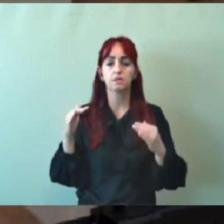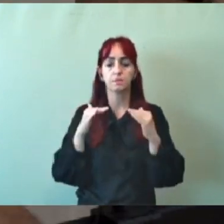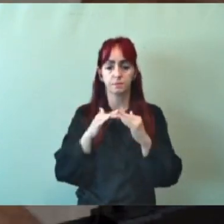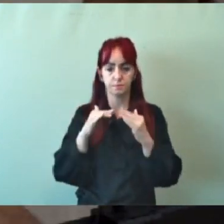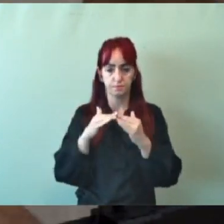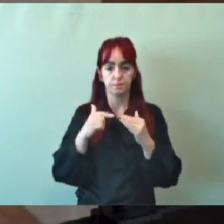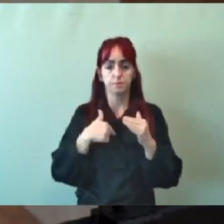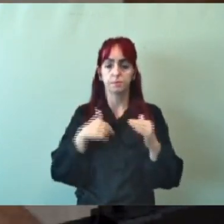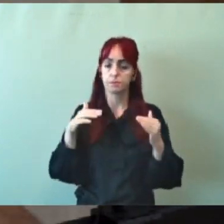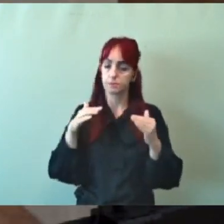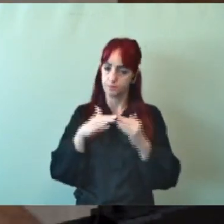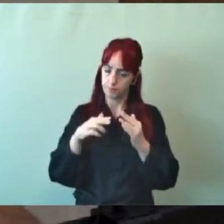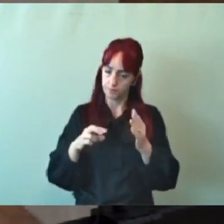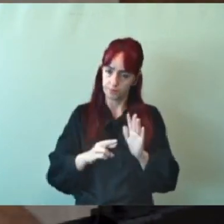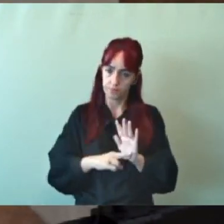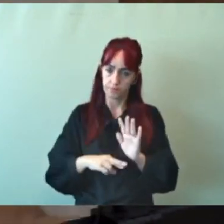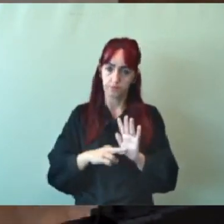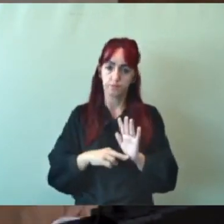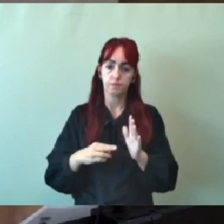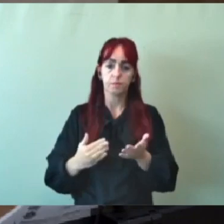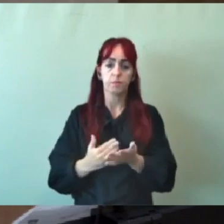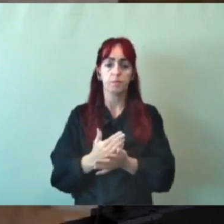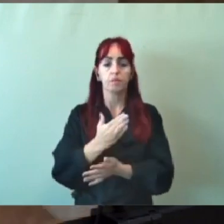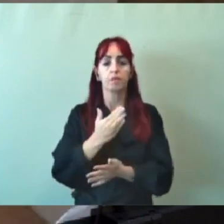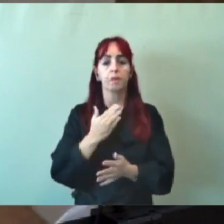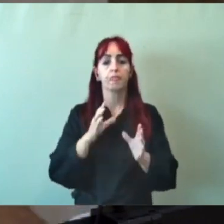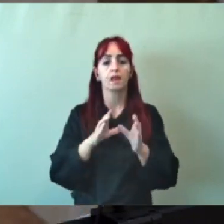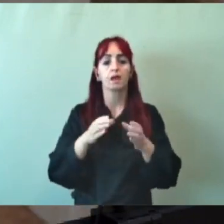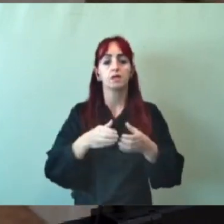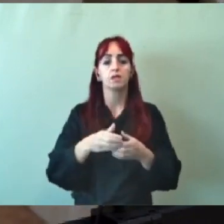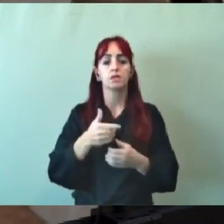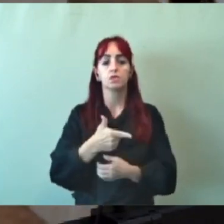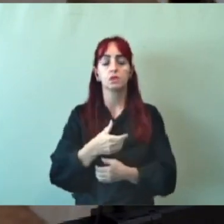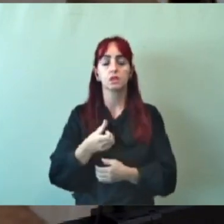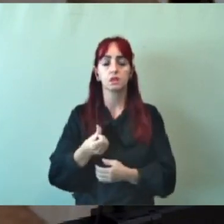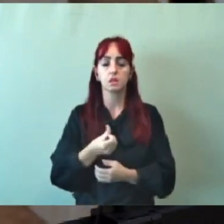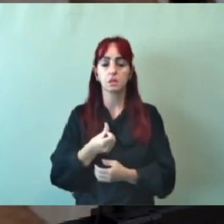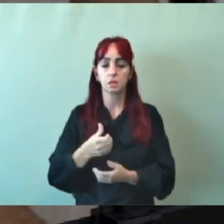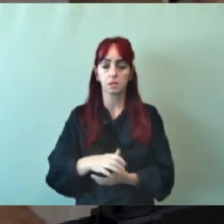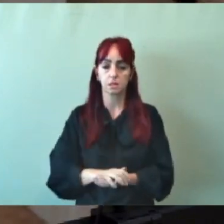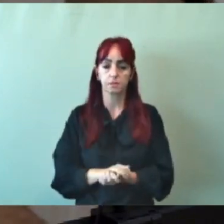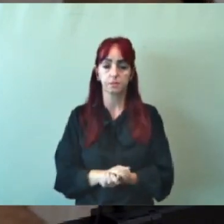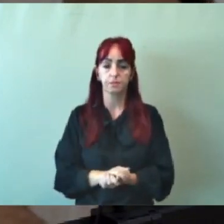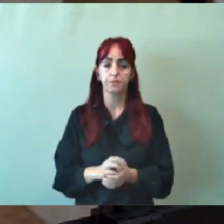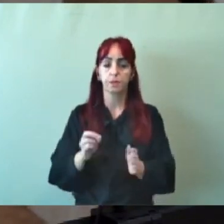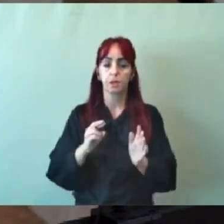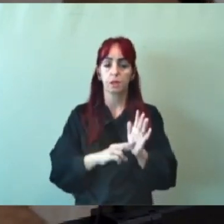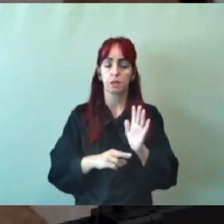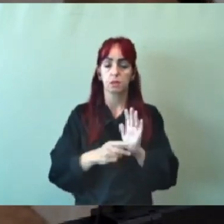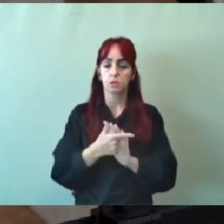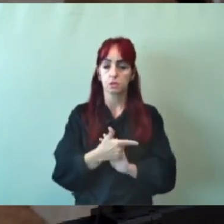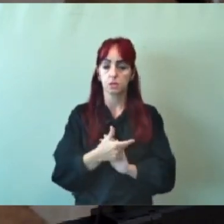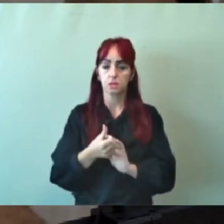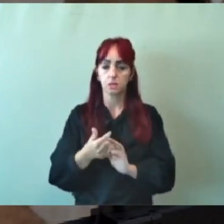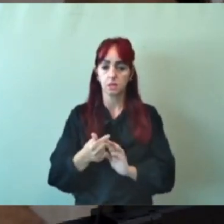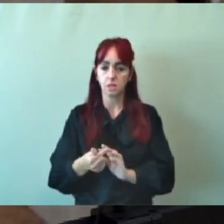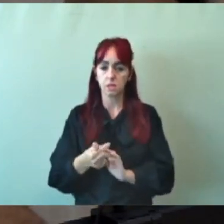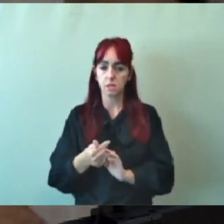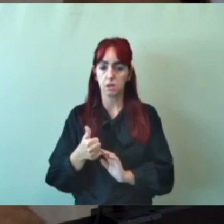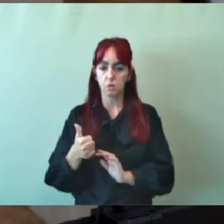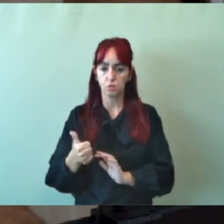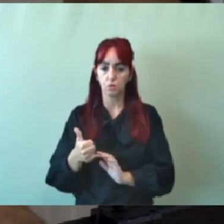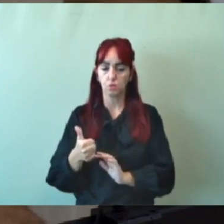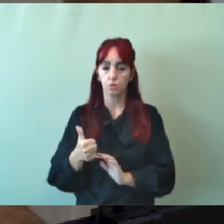com requerimento, fica aprovado requerimento de comissão 266/2024. Requerimento de comissão 271/2024.